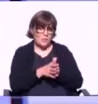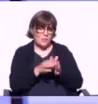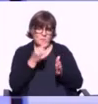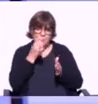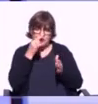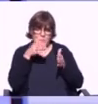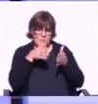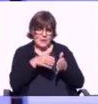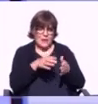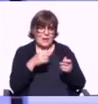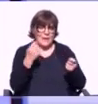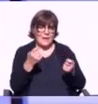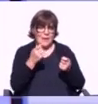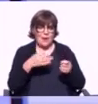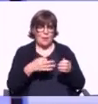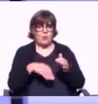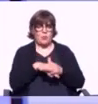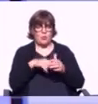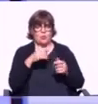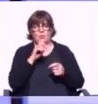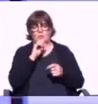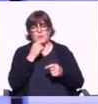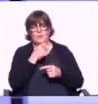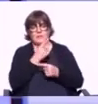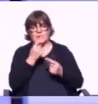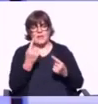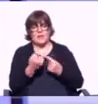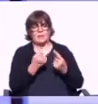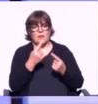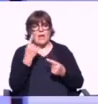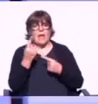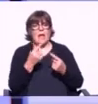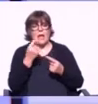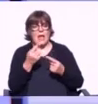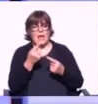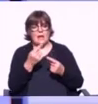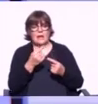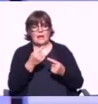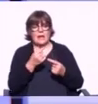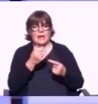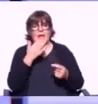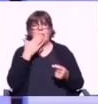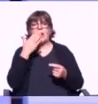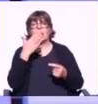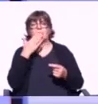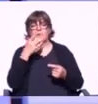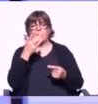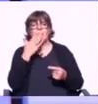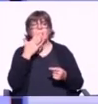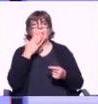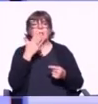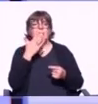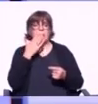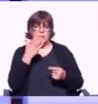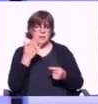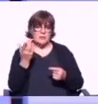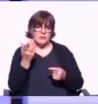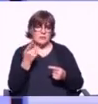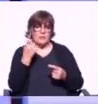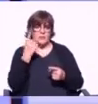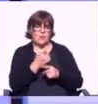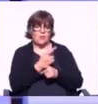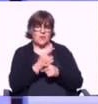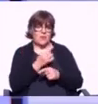Sobre as claques do Futebol Clube do Porto, poderíamos dizer que, em determinada altura, alguém entoou um cântico e esse cântico, pelos vistos, foi uma